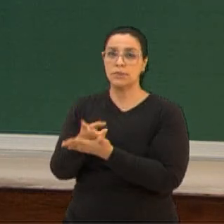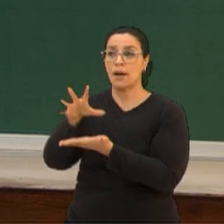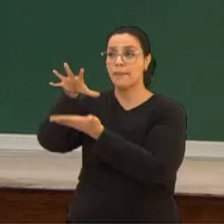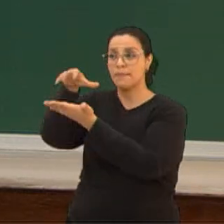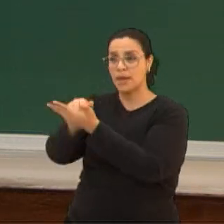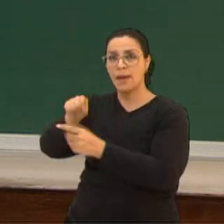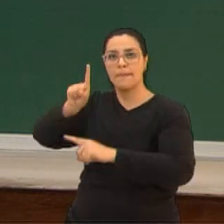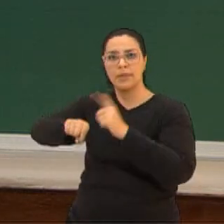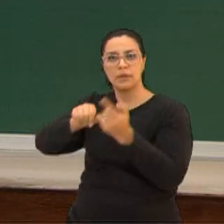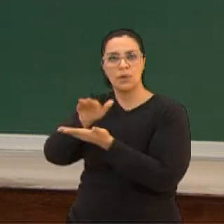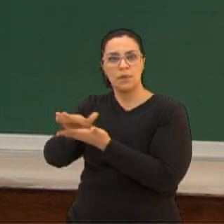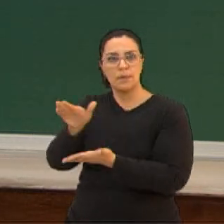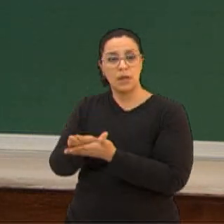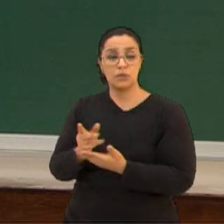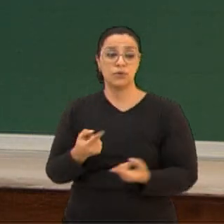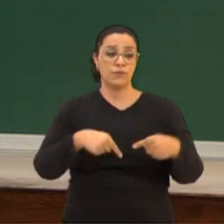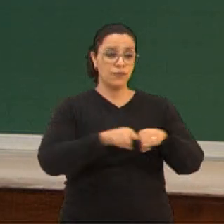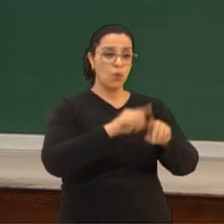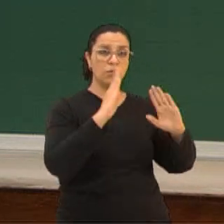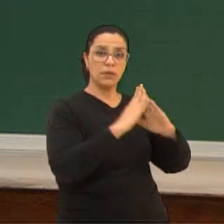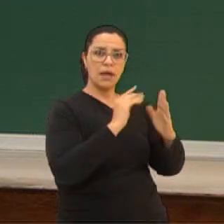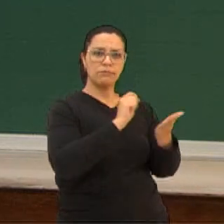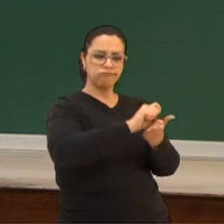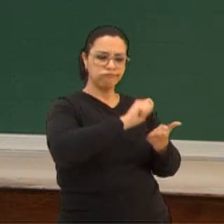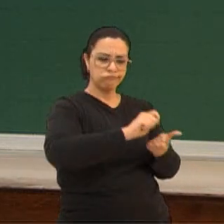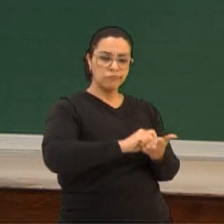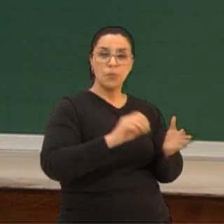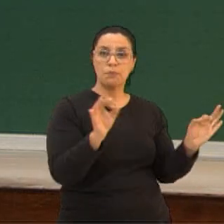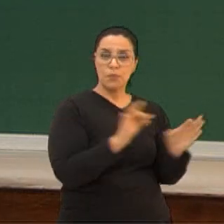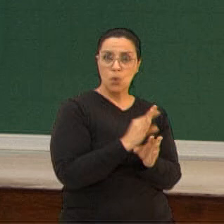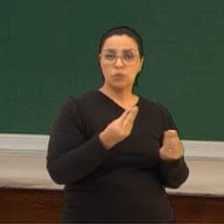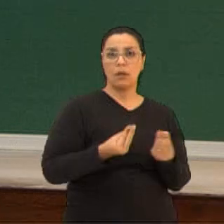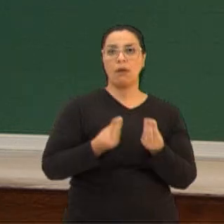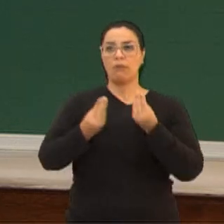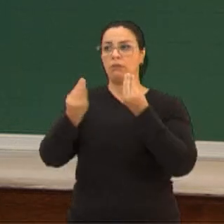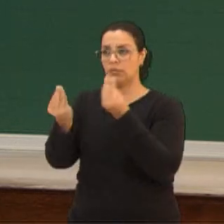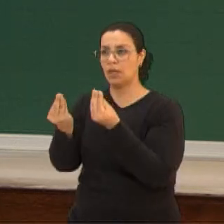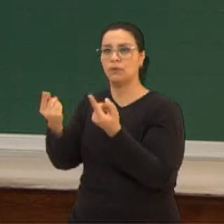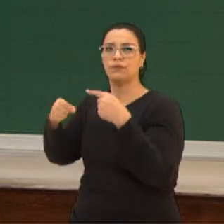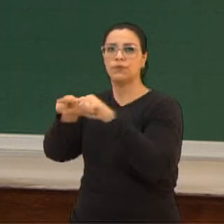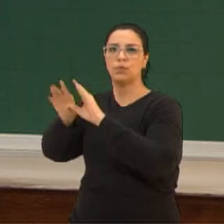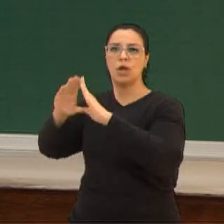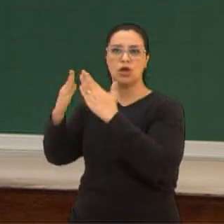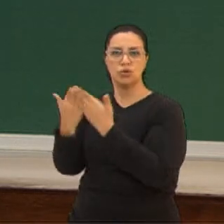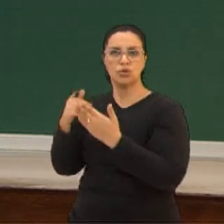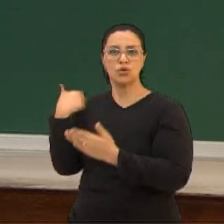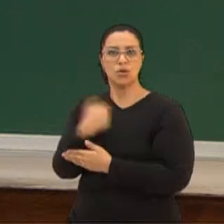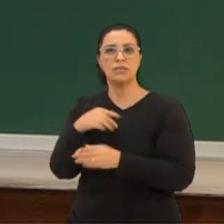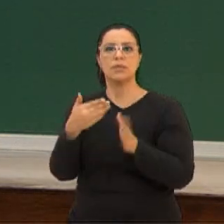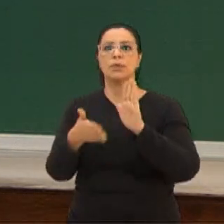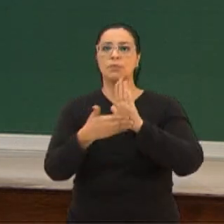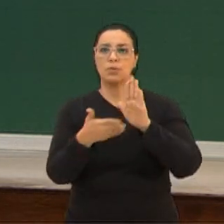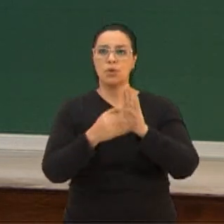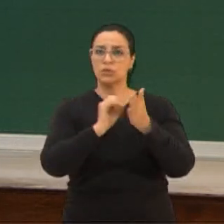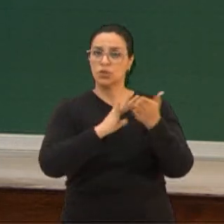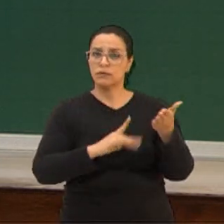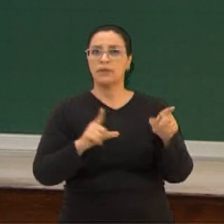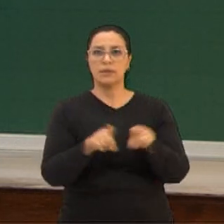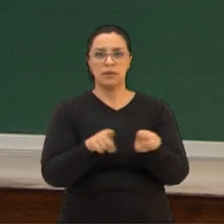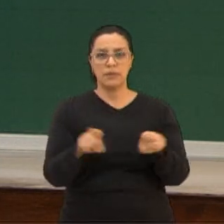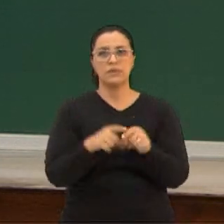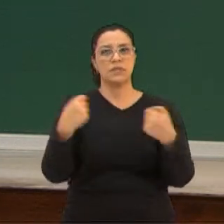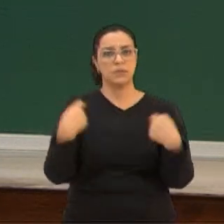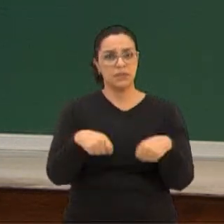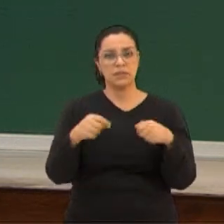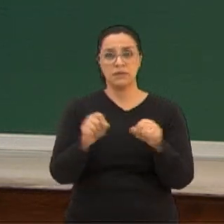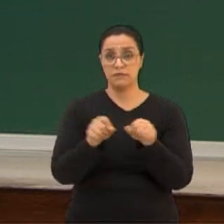retirada de material impresso e também leve alguns exercícios, algumas dúvidas. Toda aula nossa aqui tem uma proposta de atividade que você